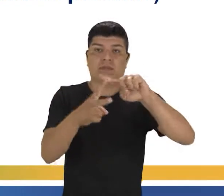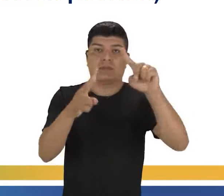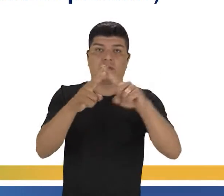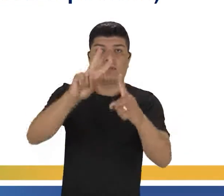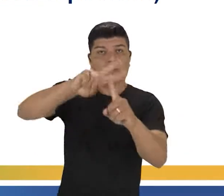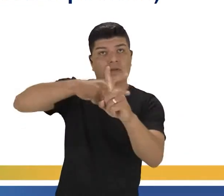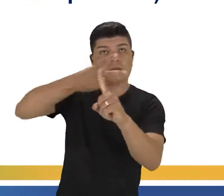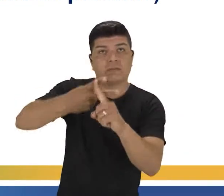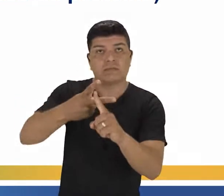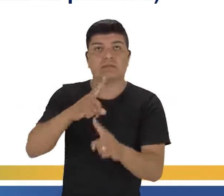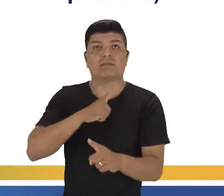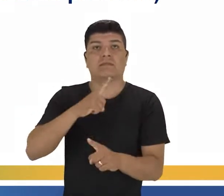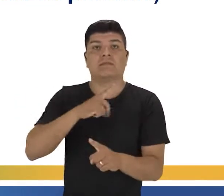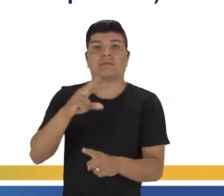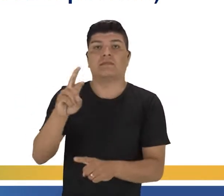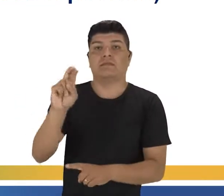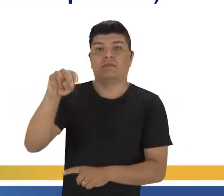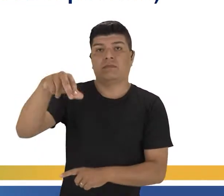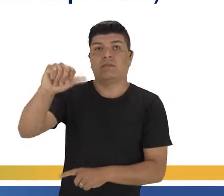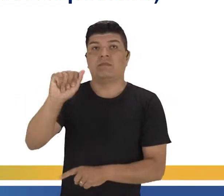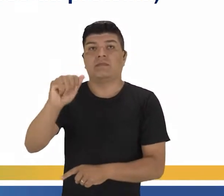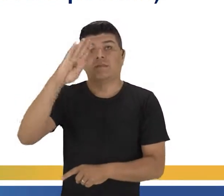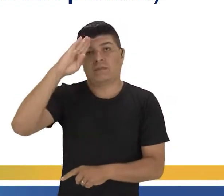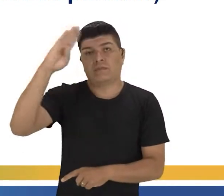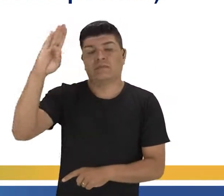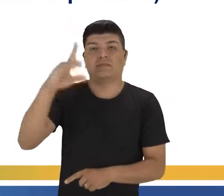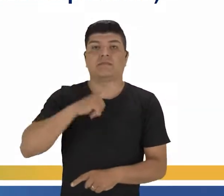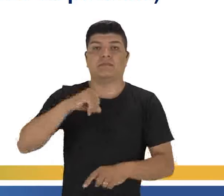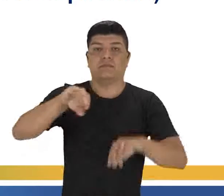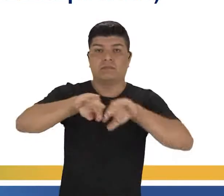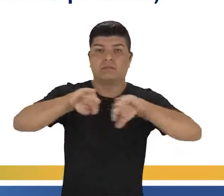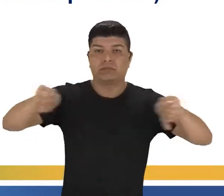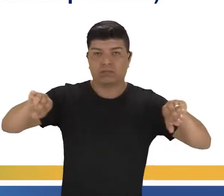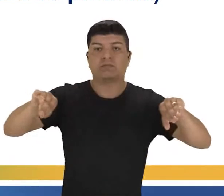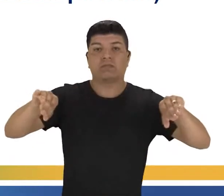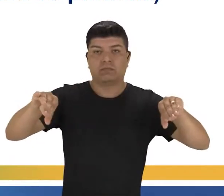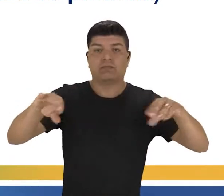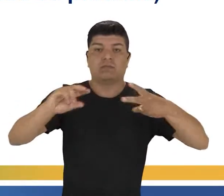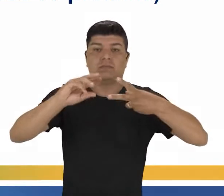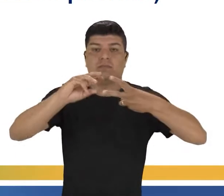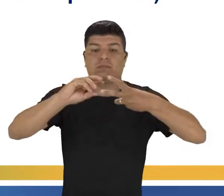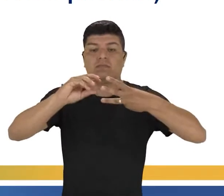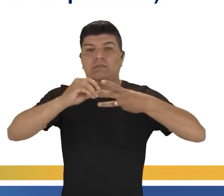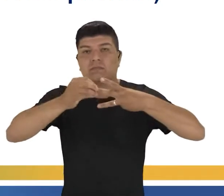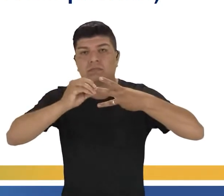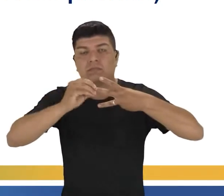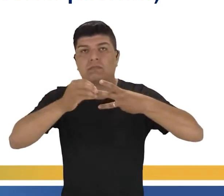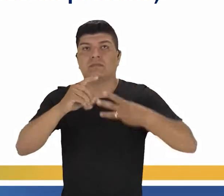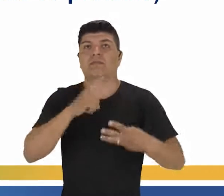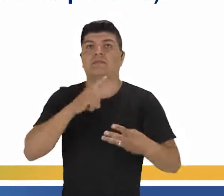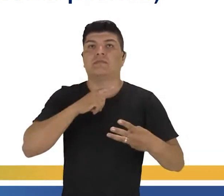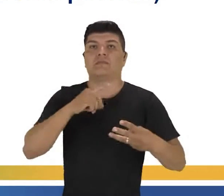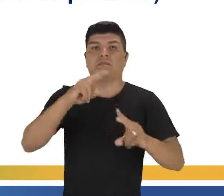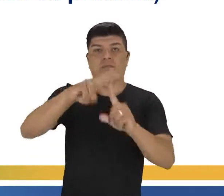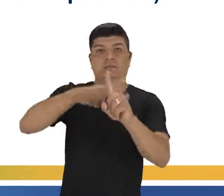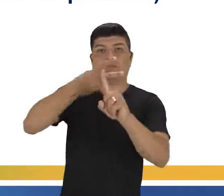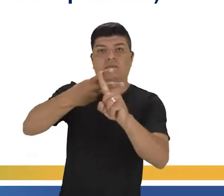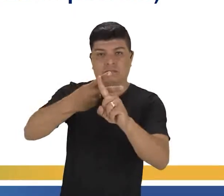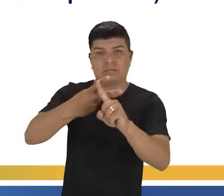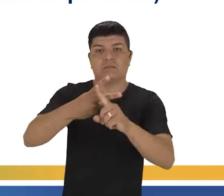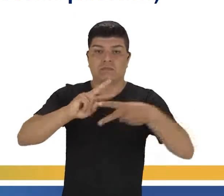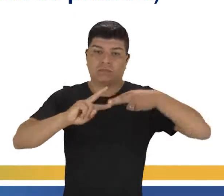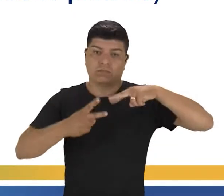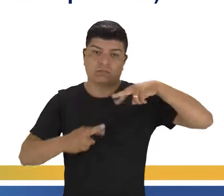de DNA eu vou ter principalmente na divisão celular. Então, nos processos de divisão celular eu vou ter a duplicação do